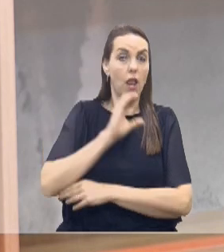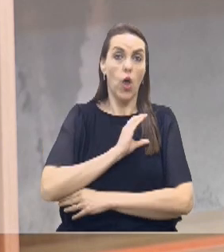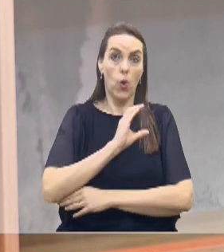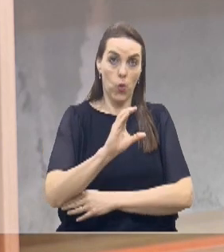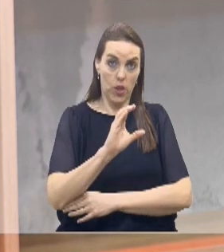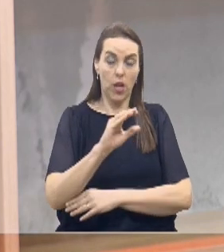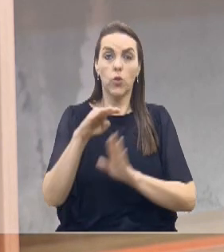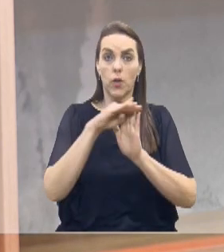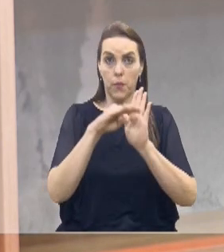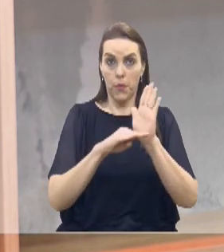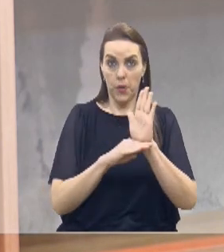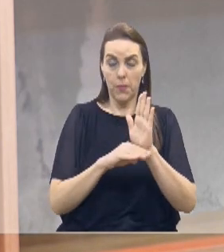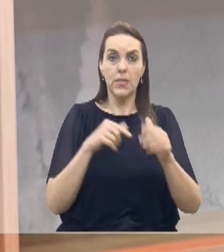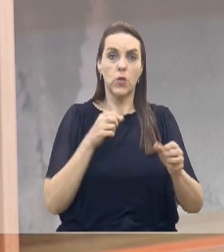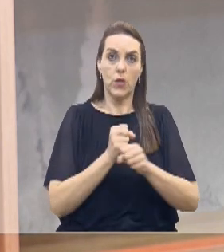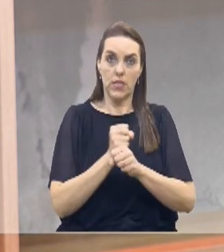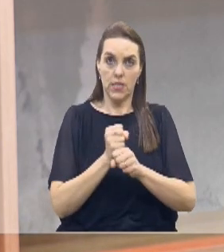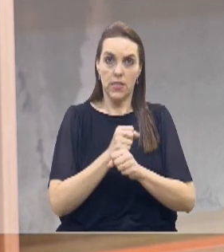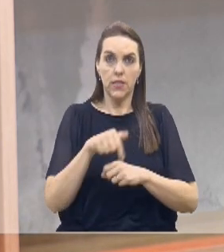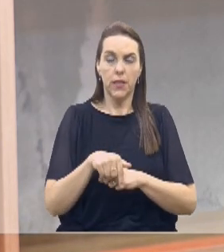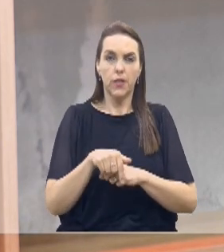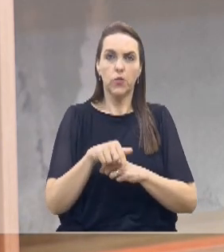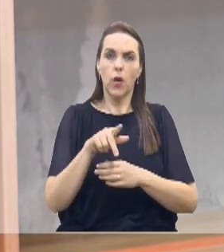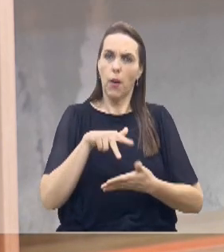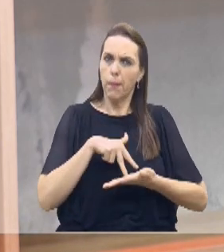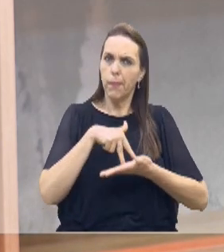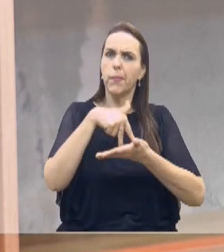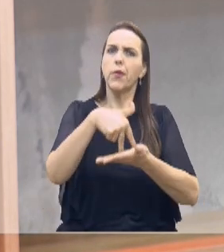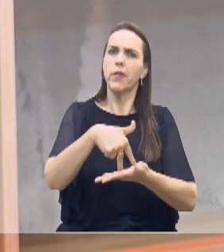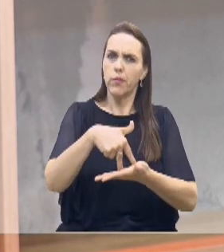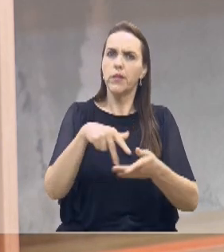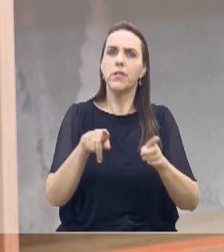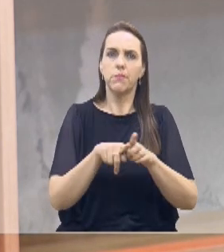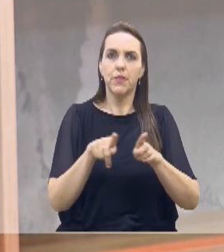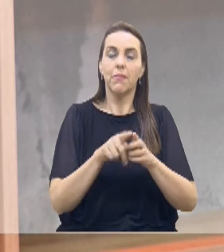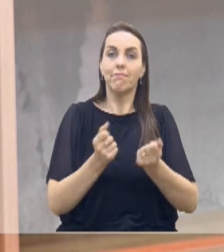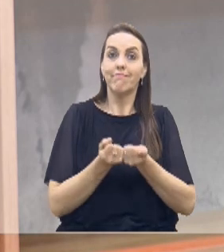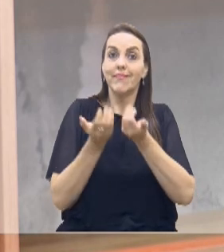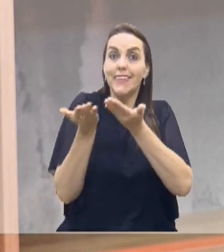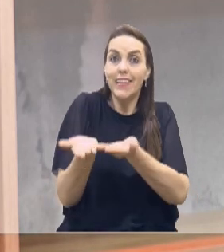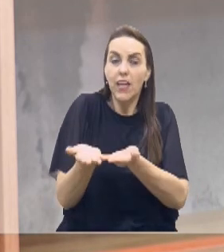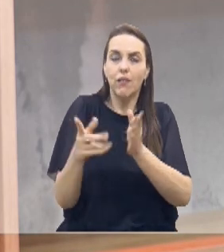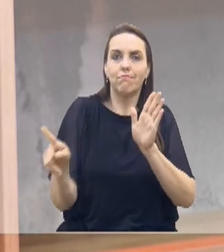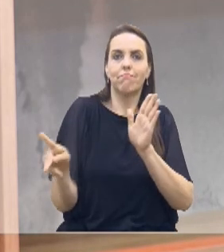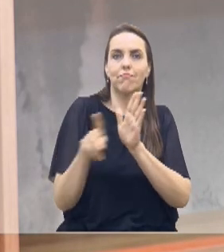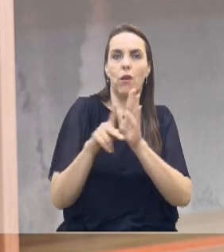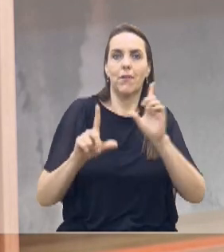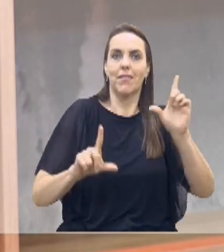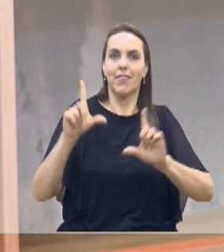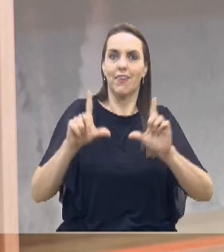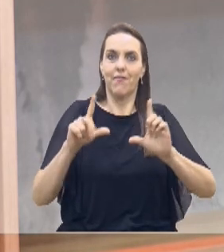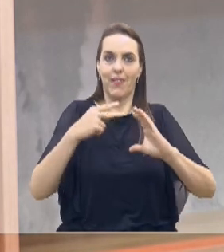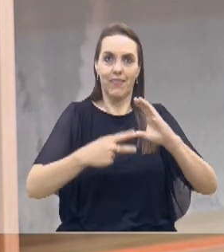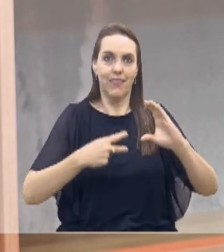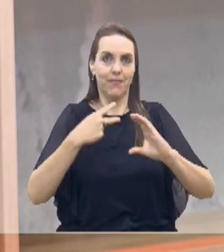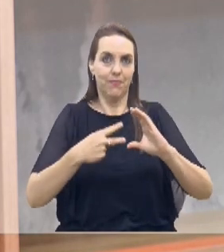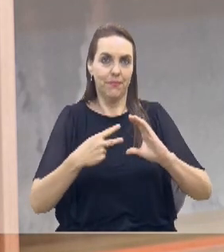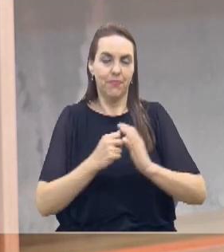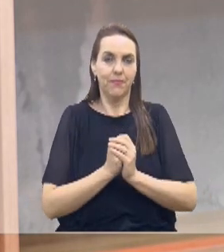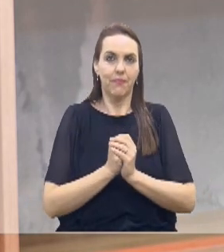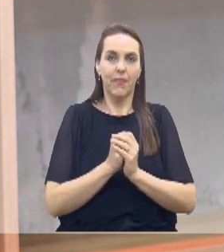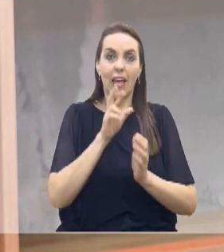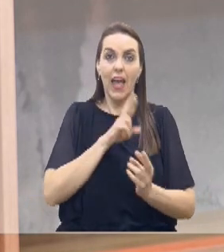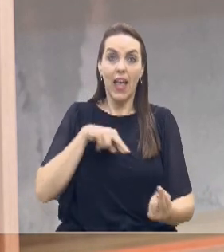exercício deste ano, de todo o protagonismo que nós demos também à própria TV Câmara, de se tornar uma referência